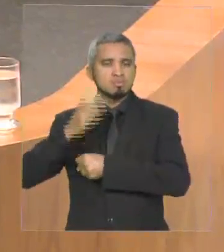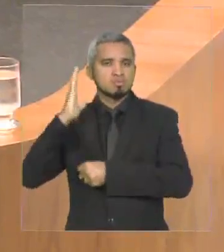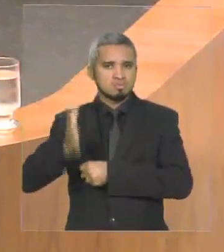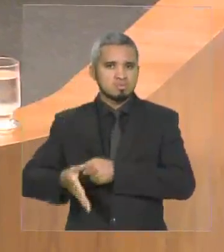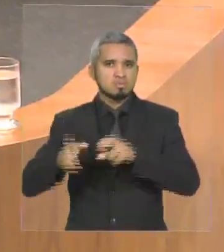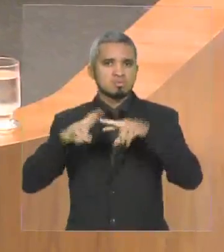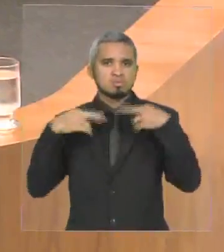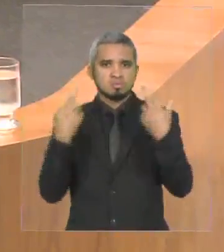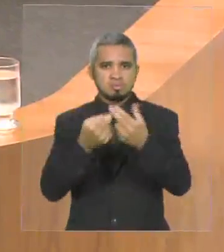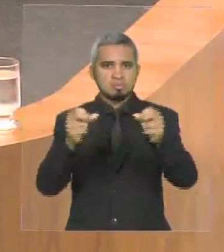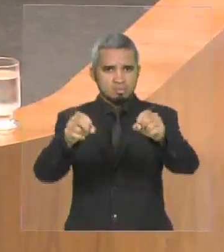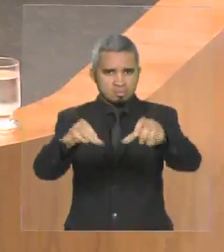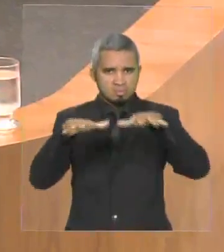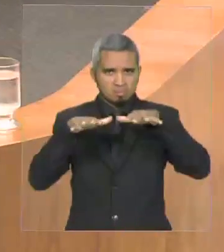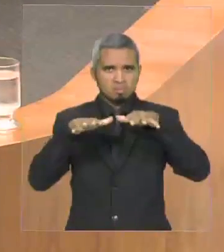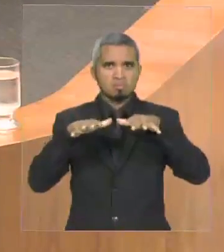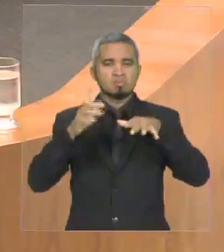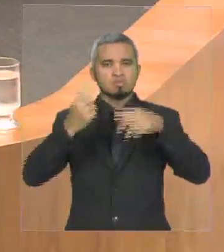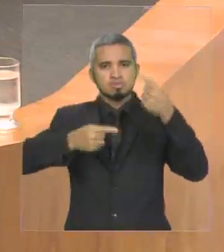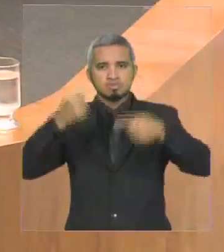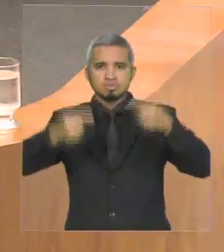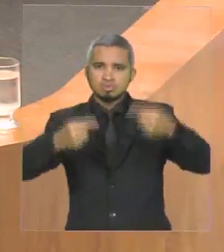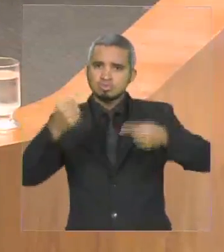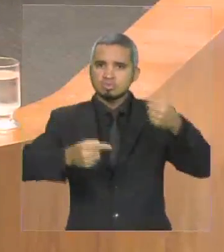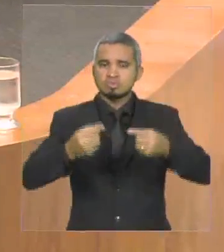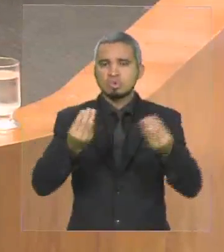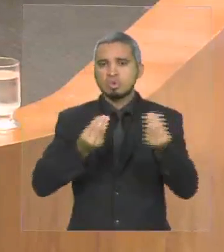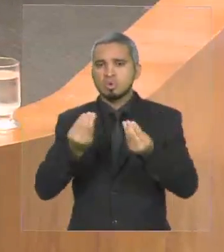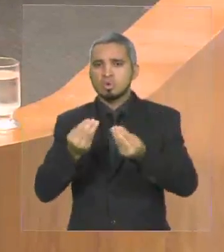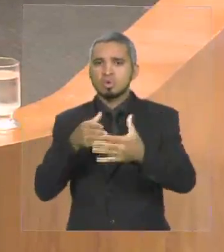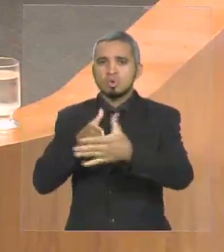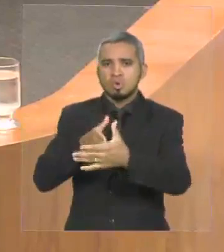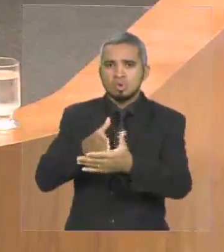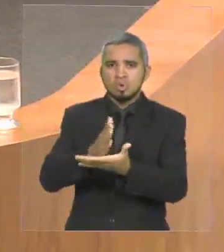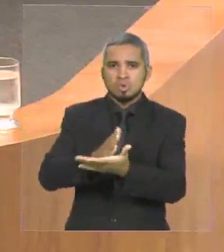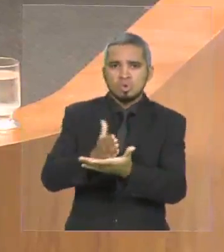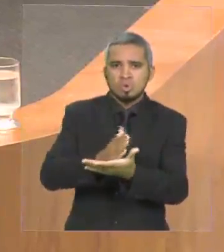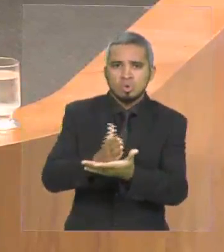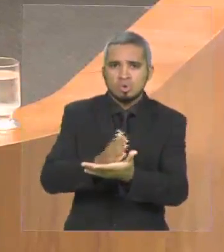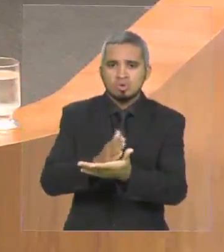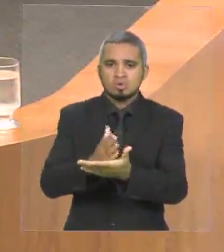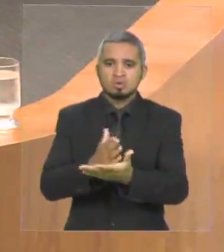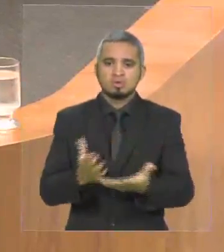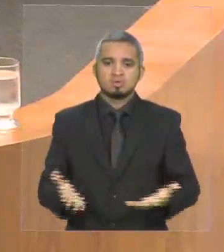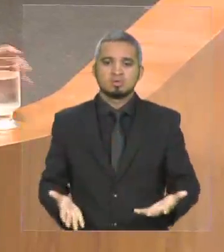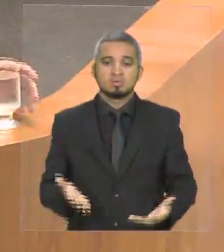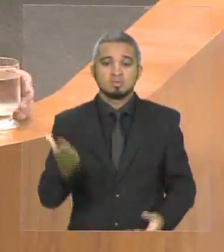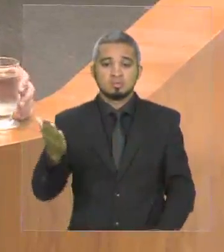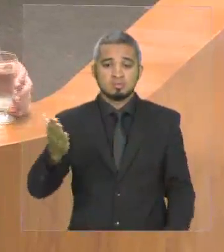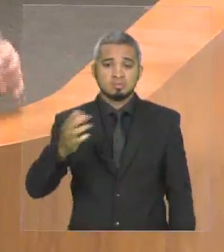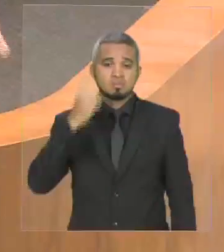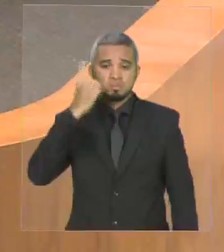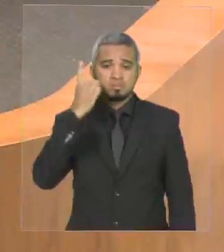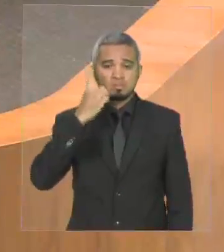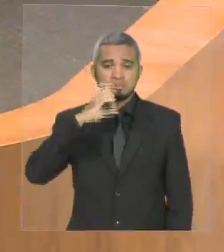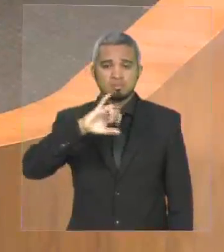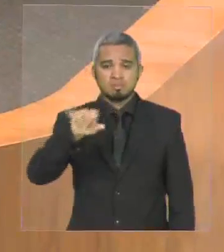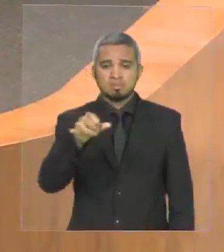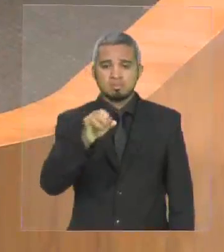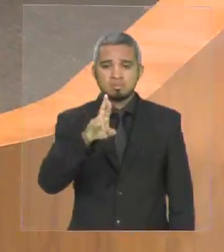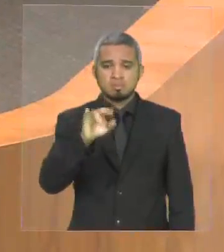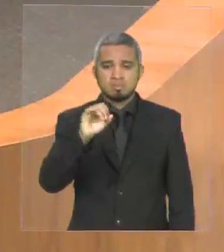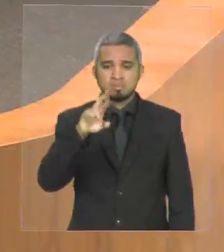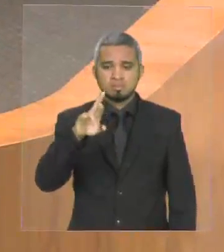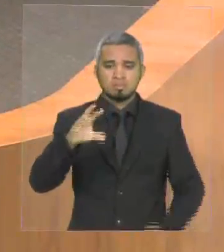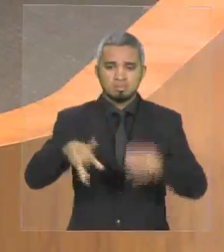audiência, discutindo os limites, mas é preciso que a gente dê outros passos importantes. Deputado Júnior Verde, com a palavra. Eu quero parabenizar